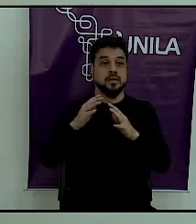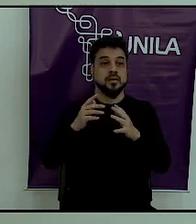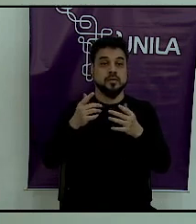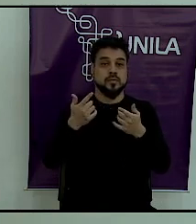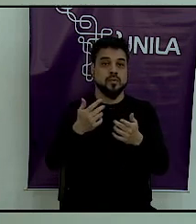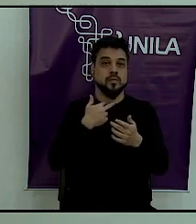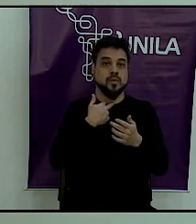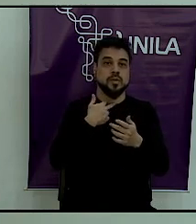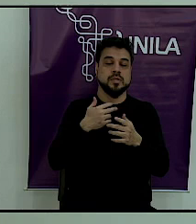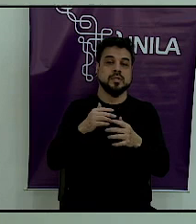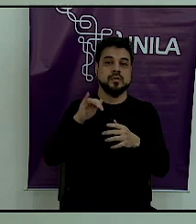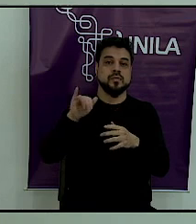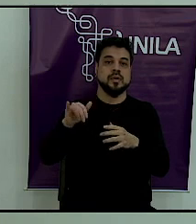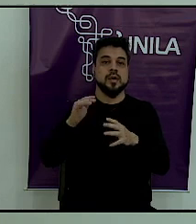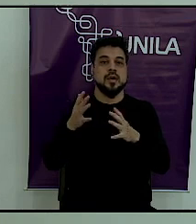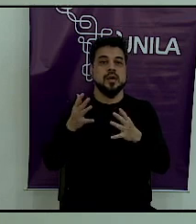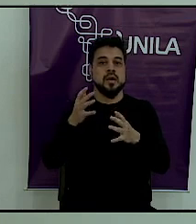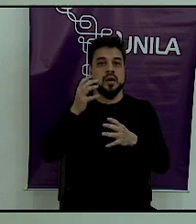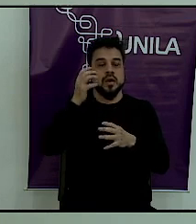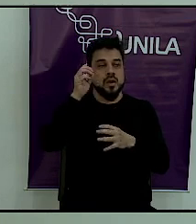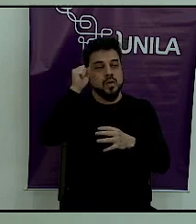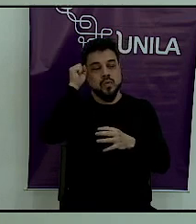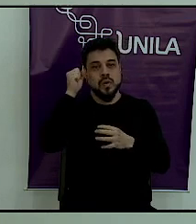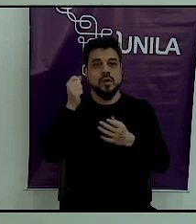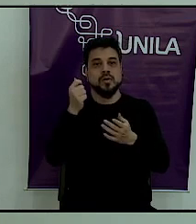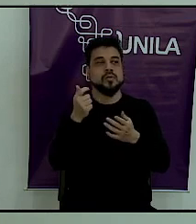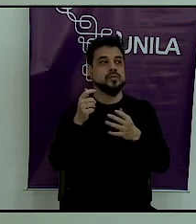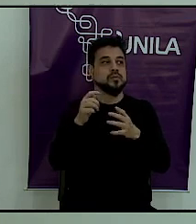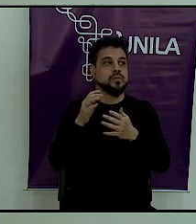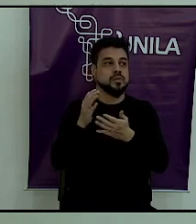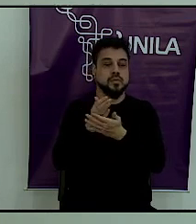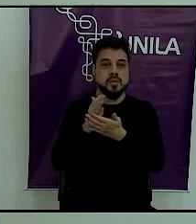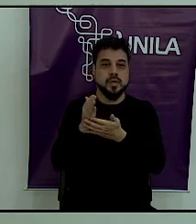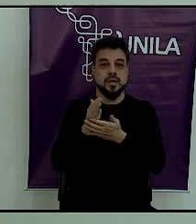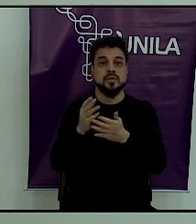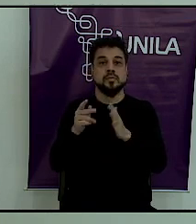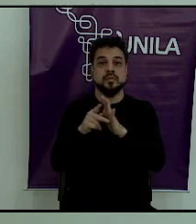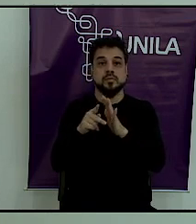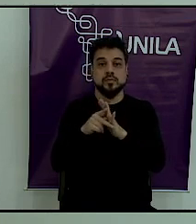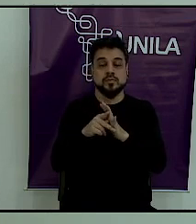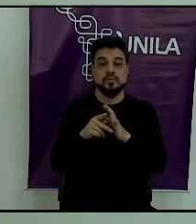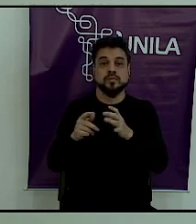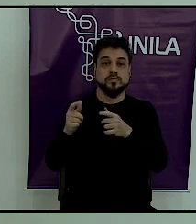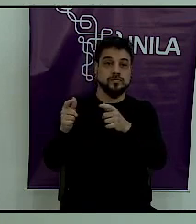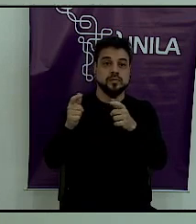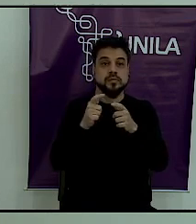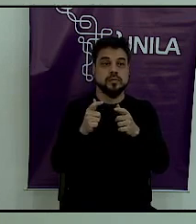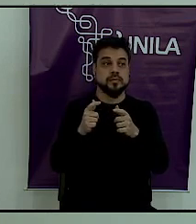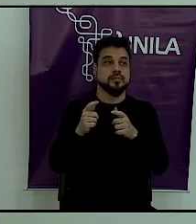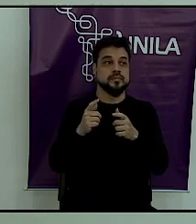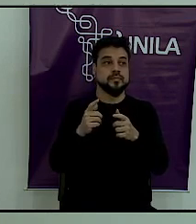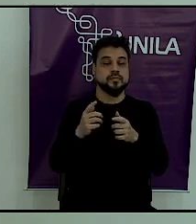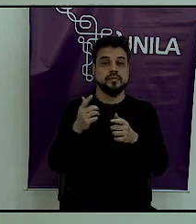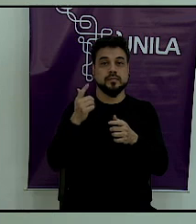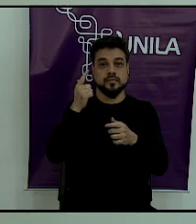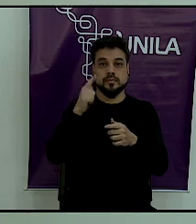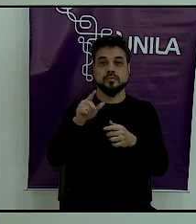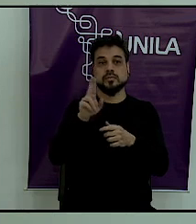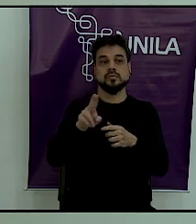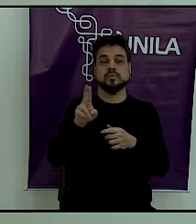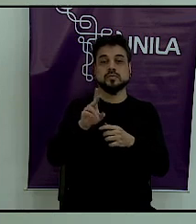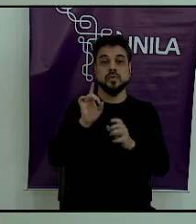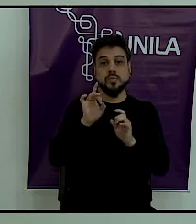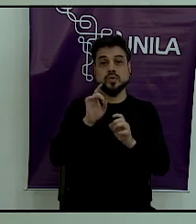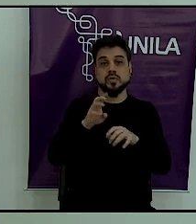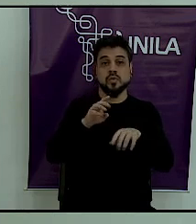separado, né, 30 quartos aqui, 30 espaços, né, para que eles possam utilizar